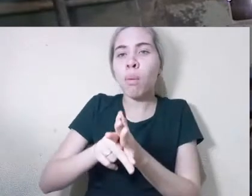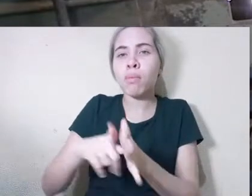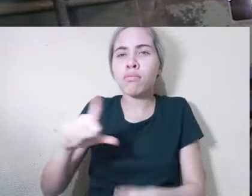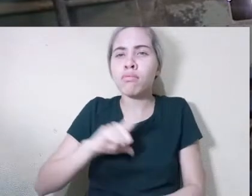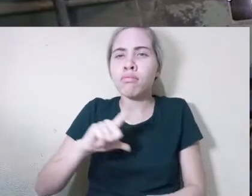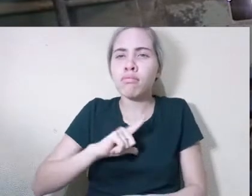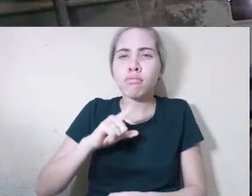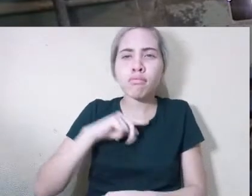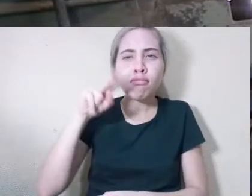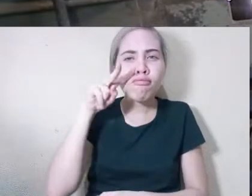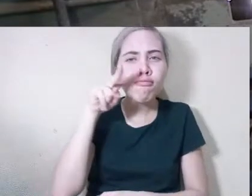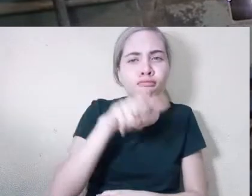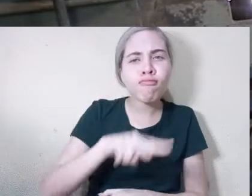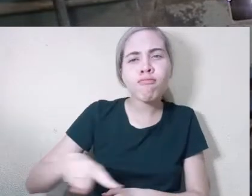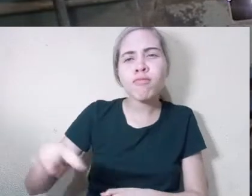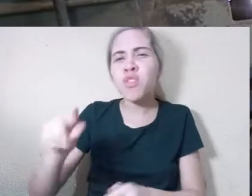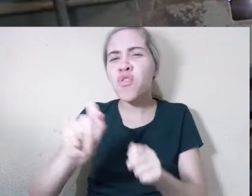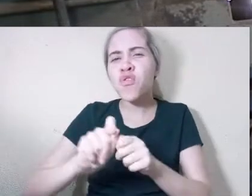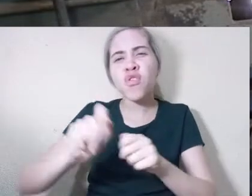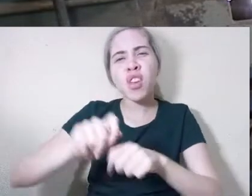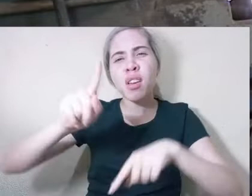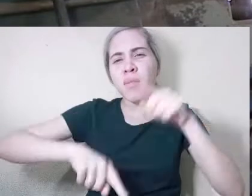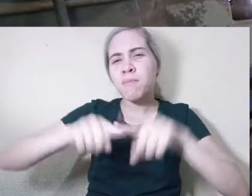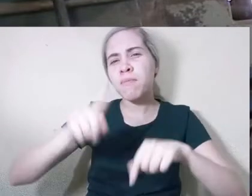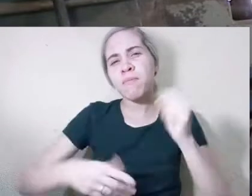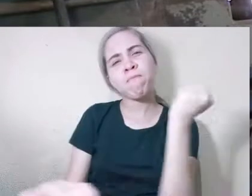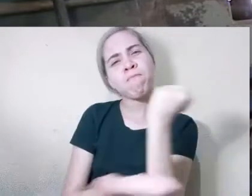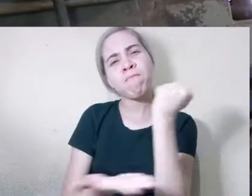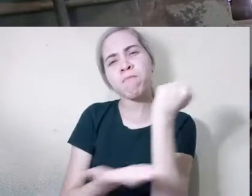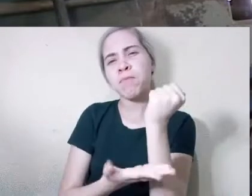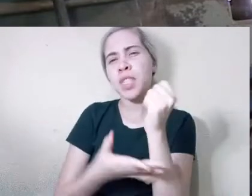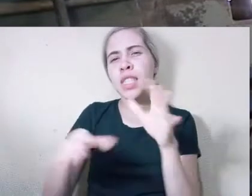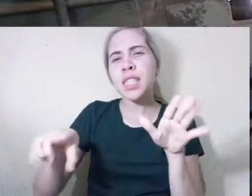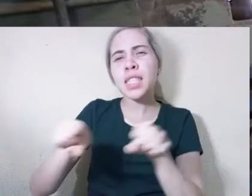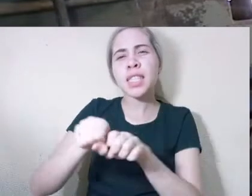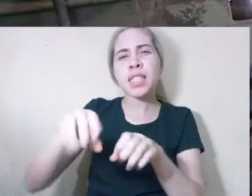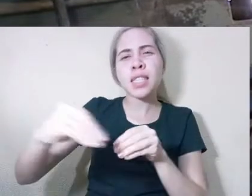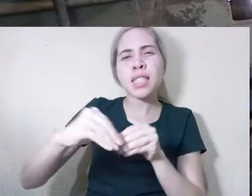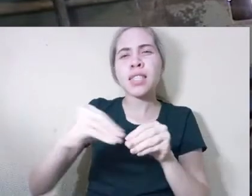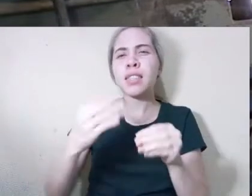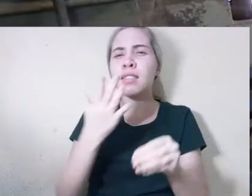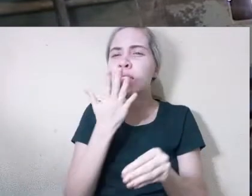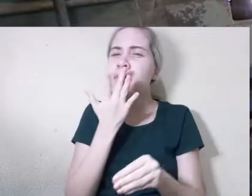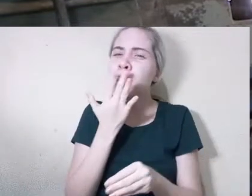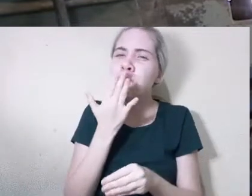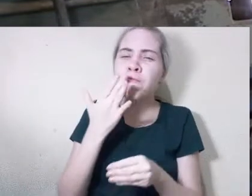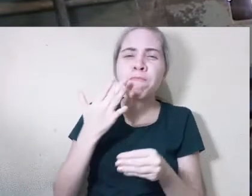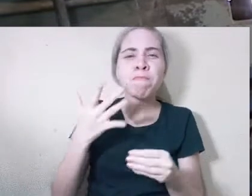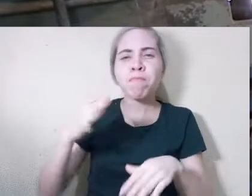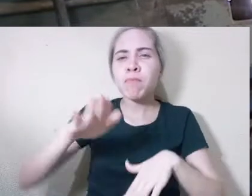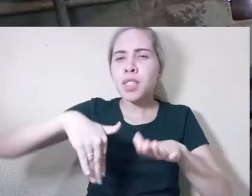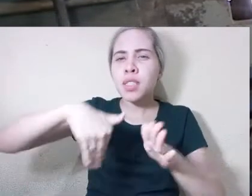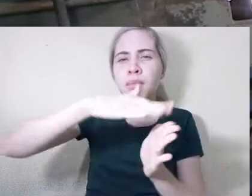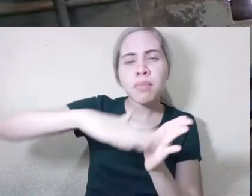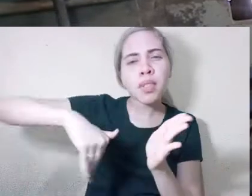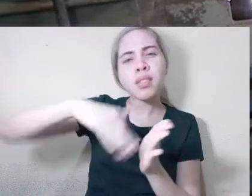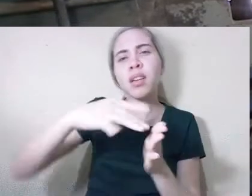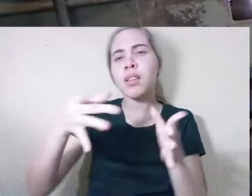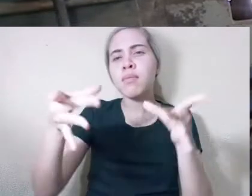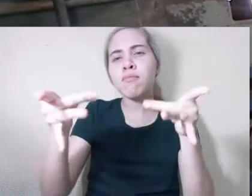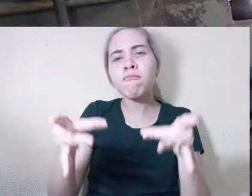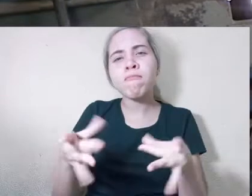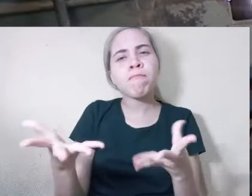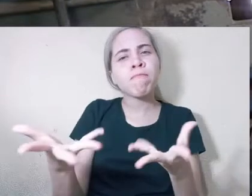da cabine, tudo feito em peças de madeira encaixada e depois pintada. É de um cuidado,